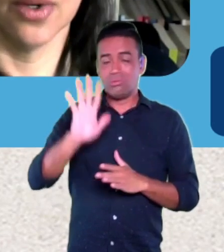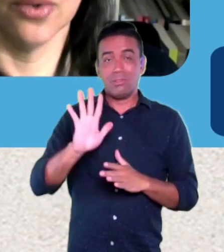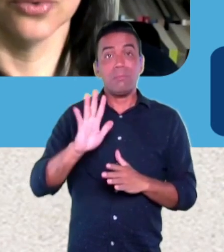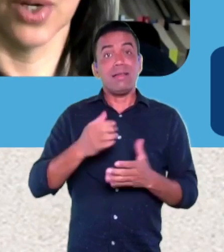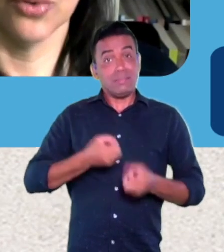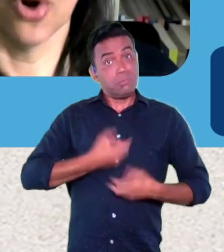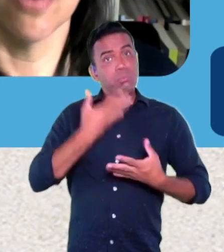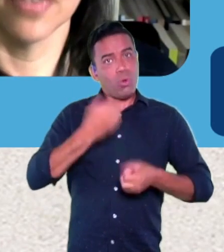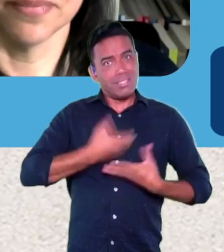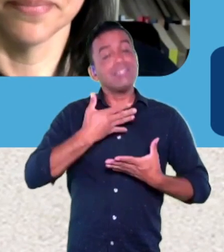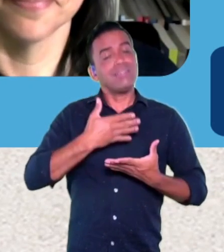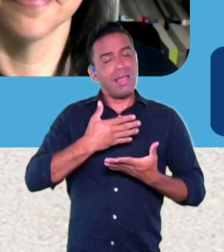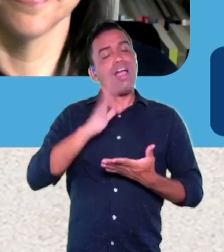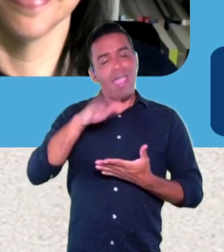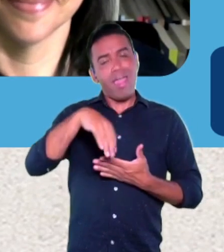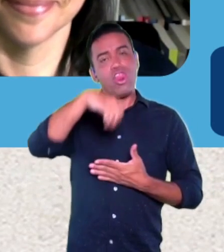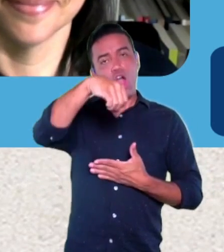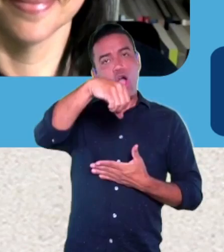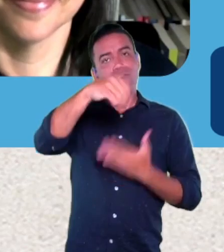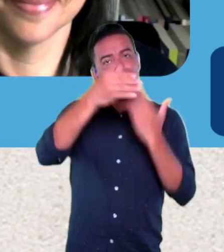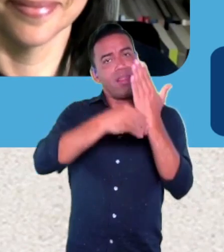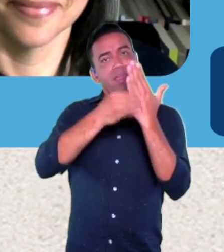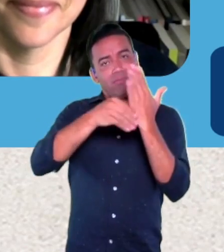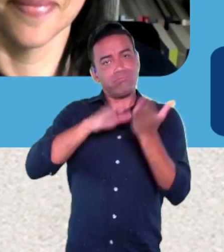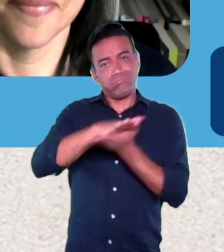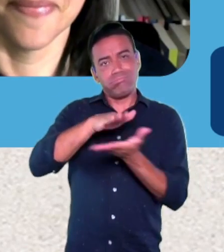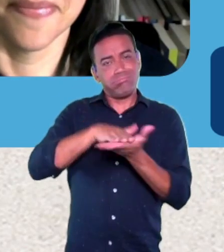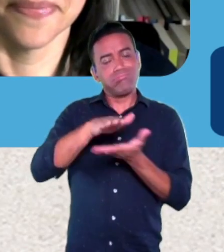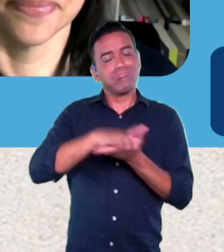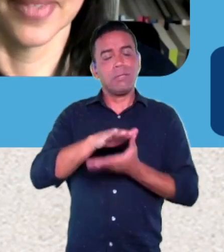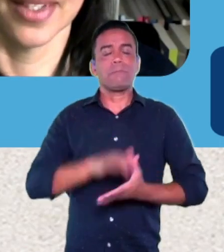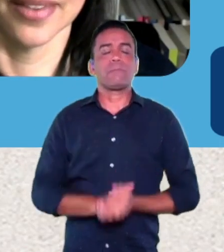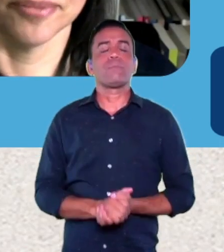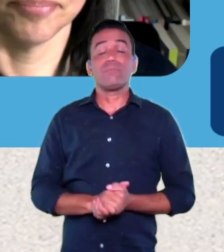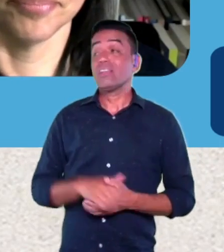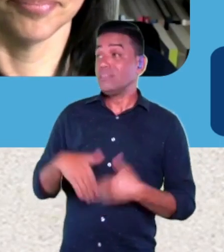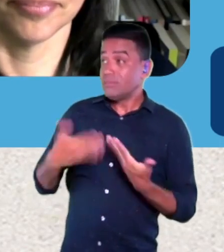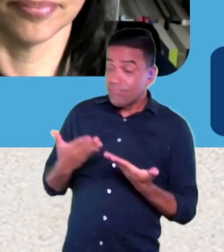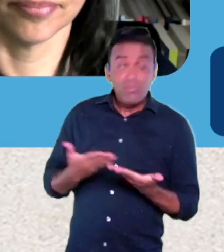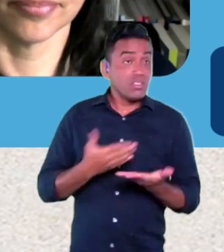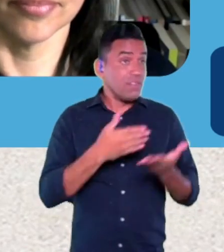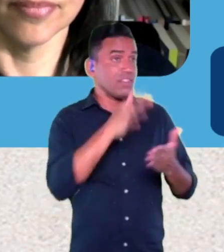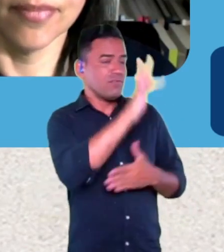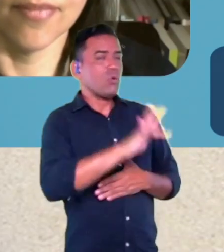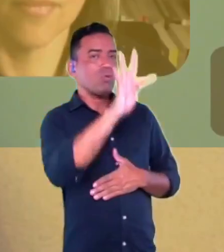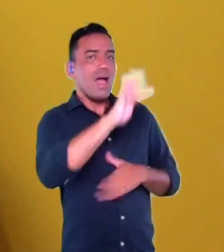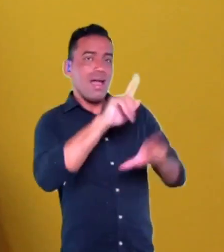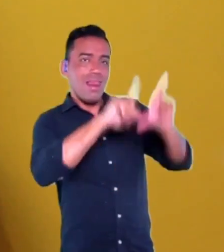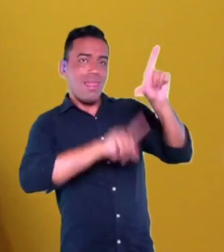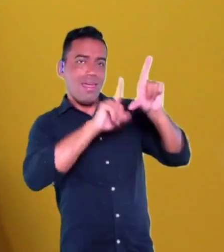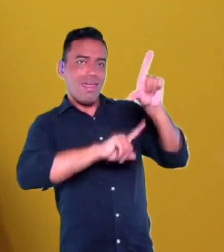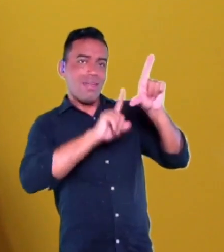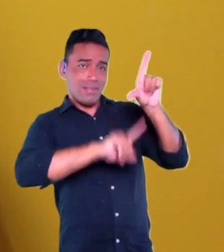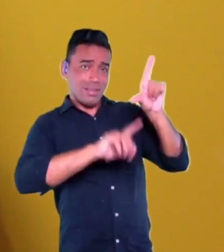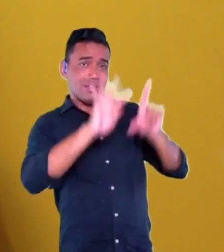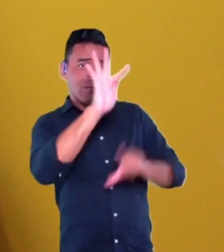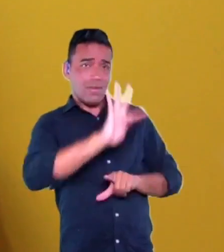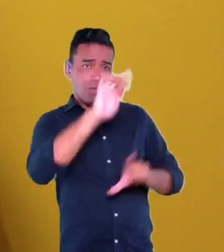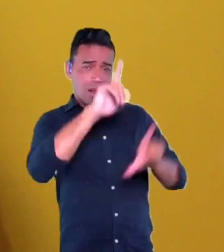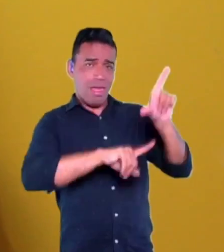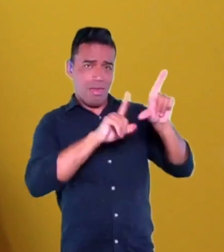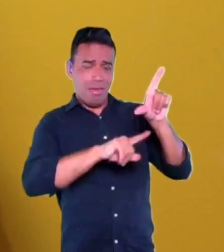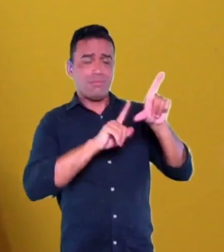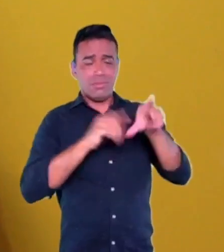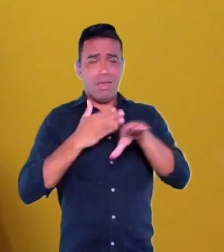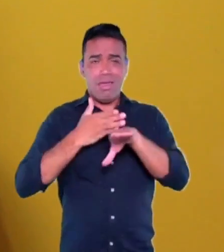poesia é o 9. E aí você fez a faculdade de letras, já, né, entrando por